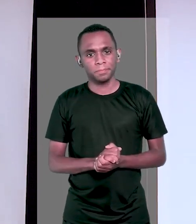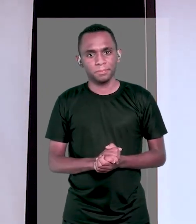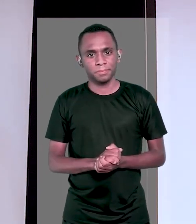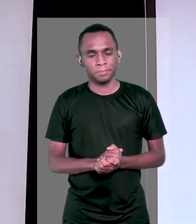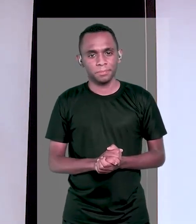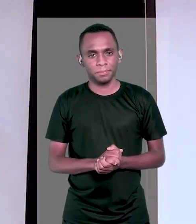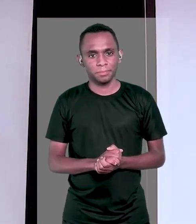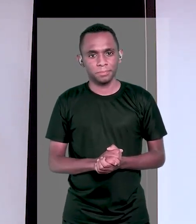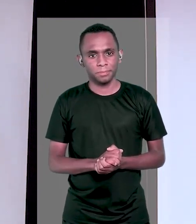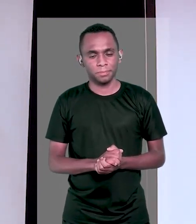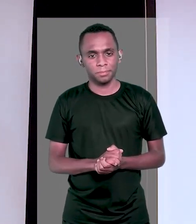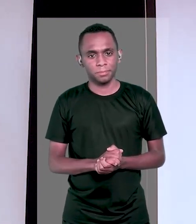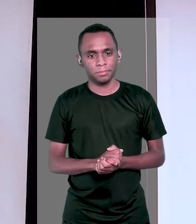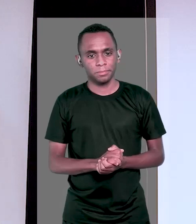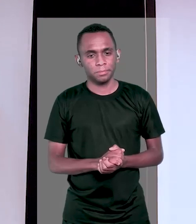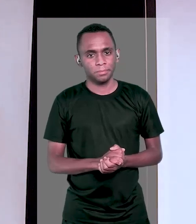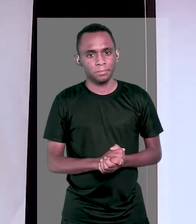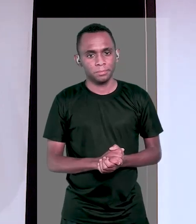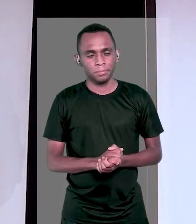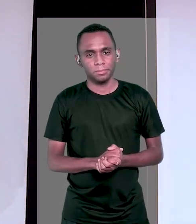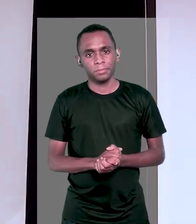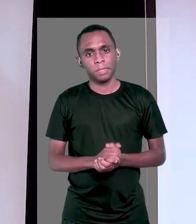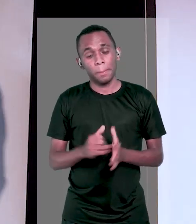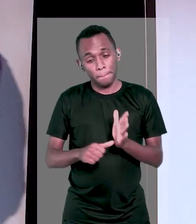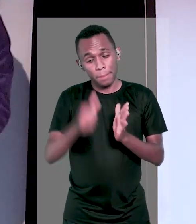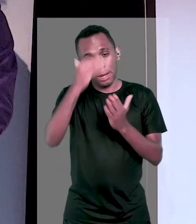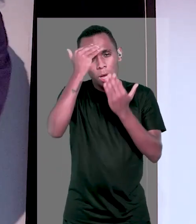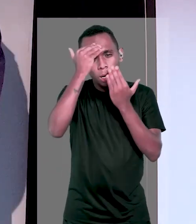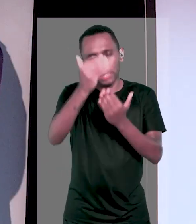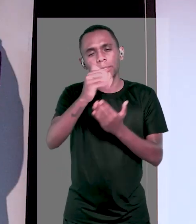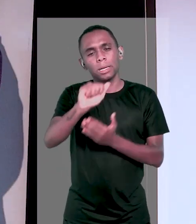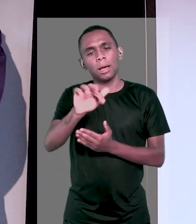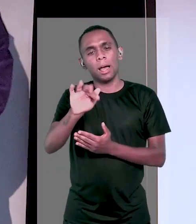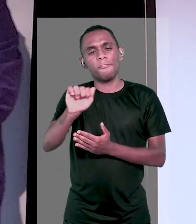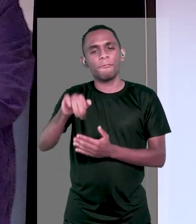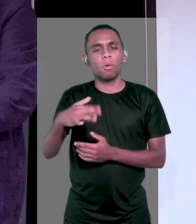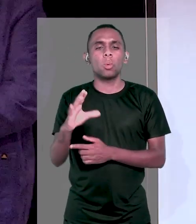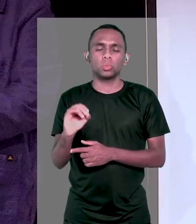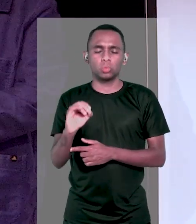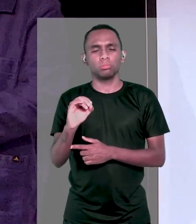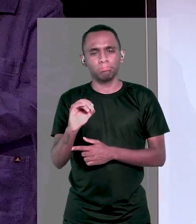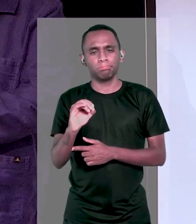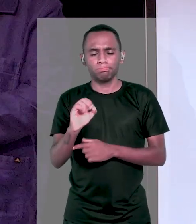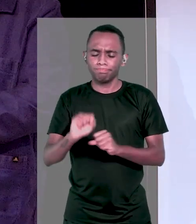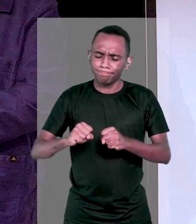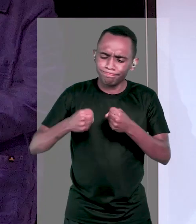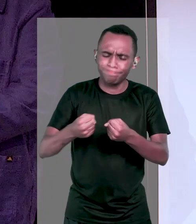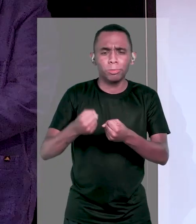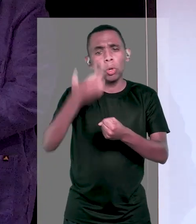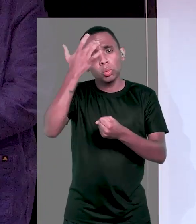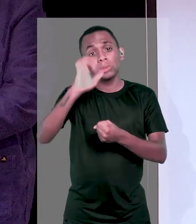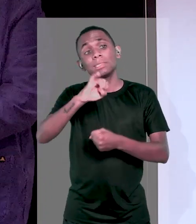Adalto Novaes é um homem branco, de cabelos longos e barba grisalhos. Bom, primeiro... Tá certo, tá bem?